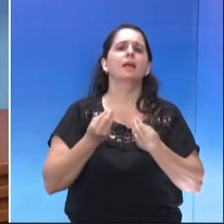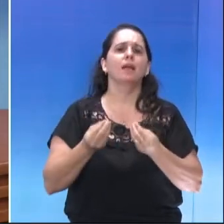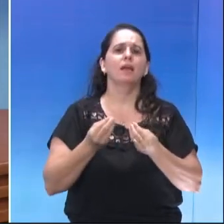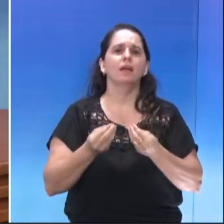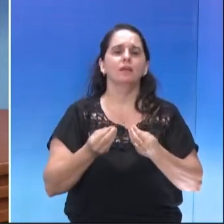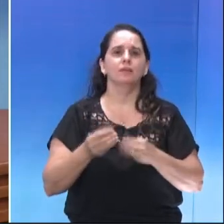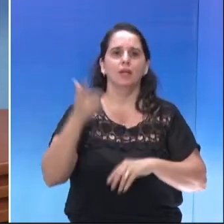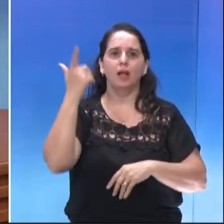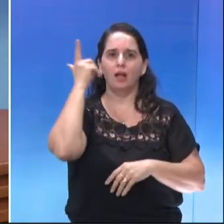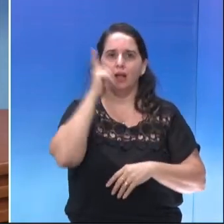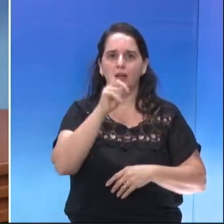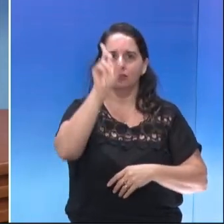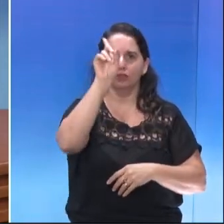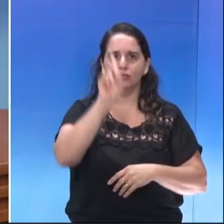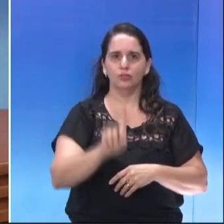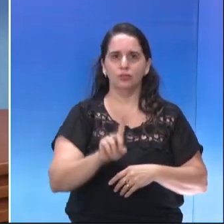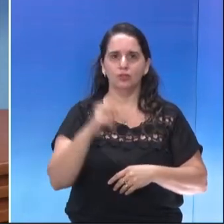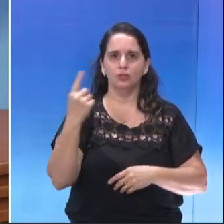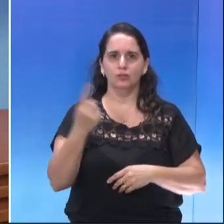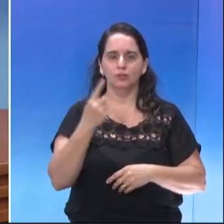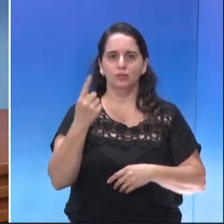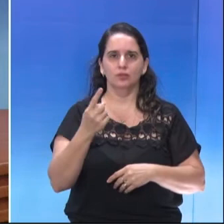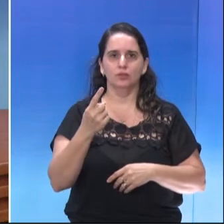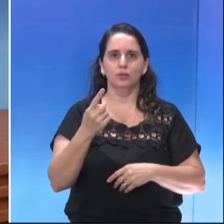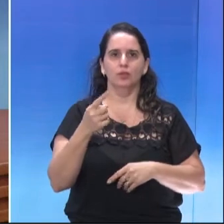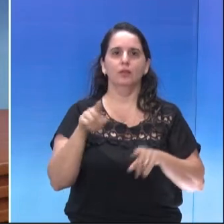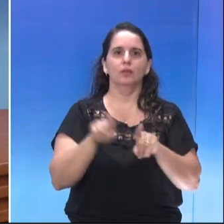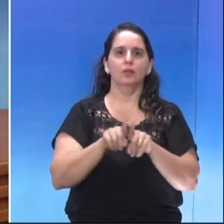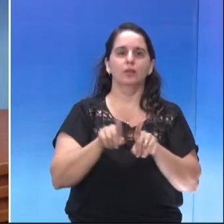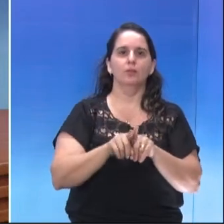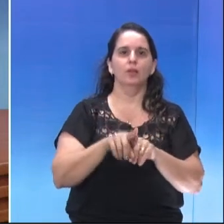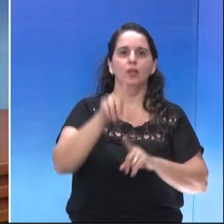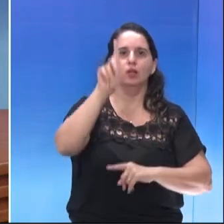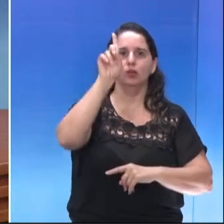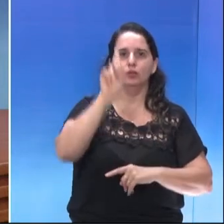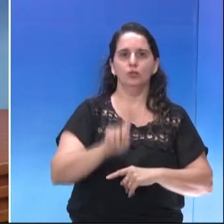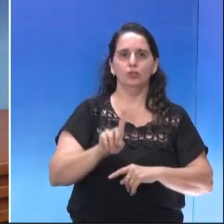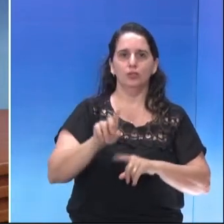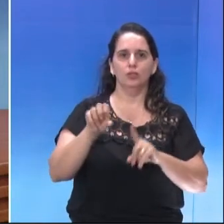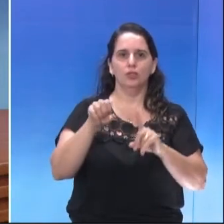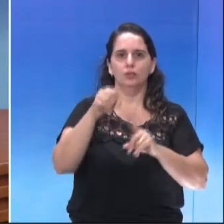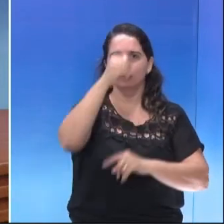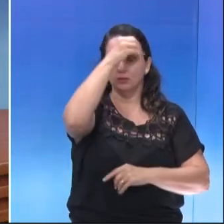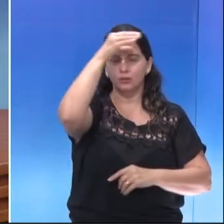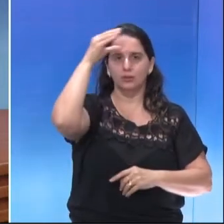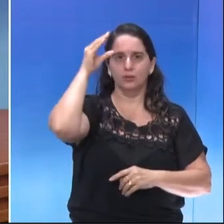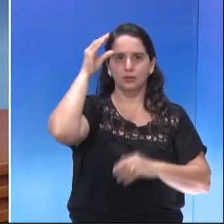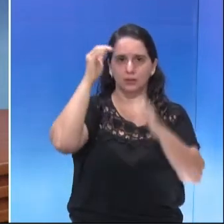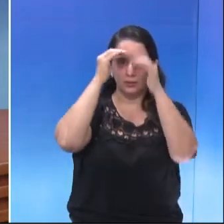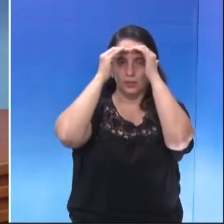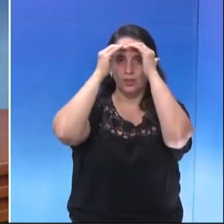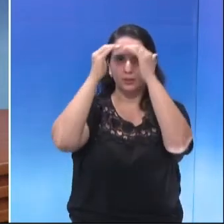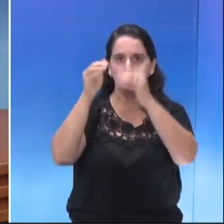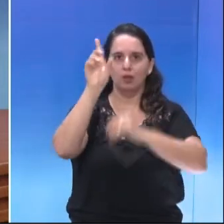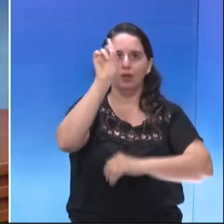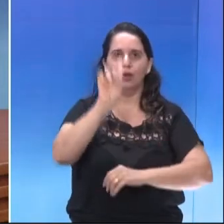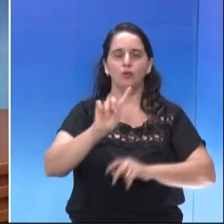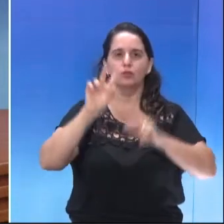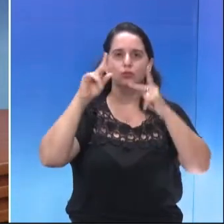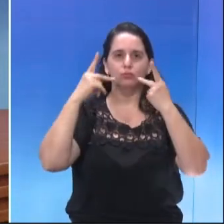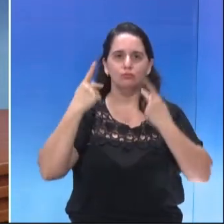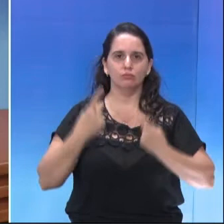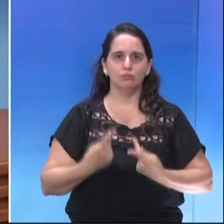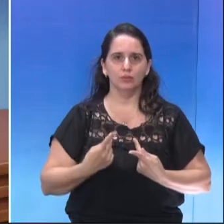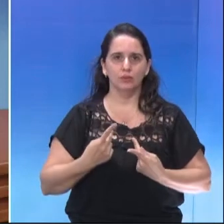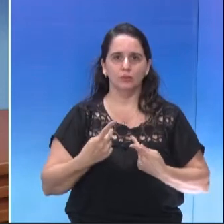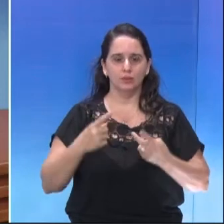para garantir o exercício pleno da cidadania, para garantir o respeito aos direitos humanos. Então, se você